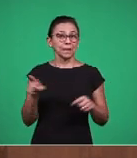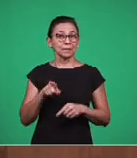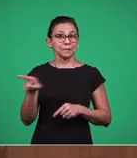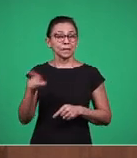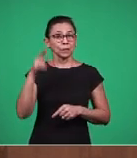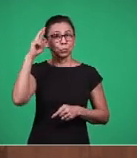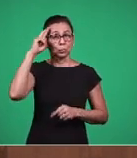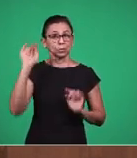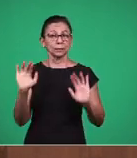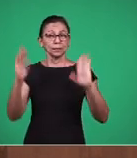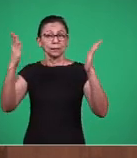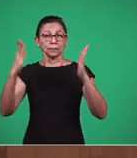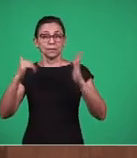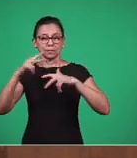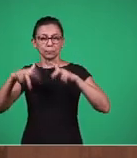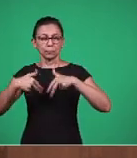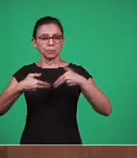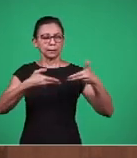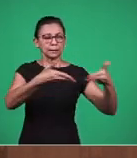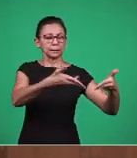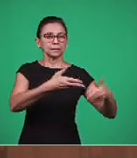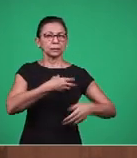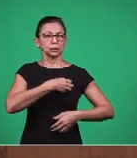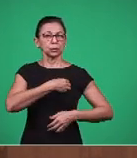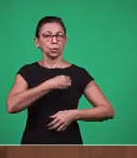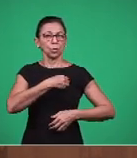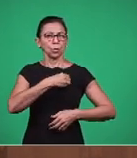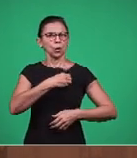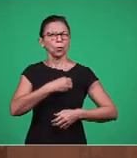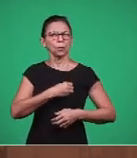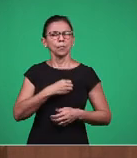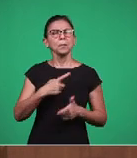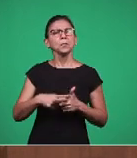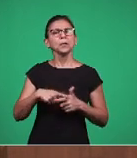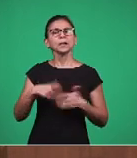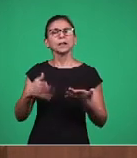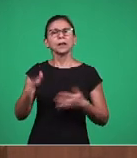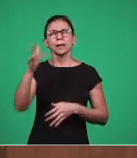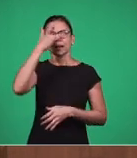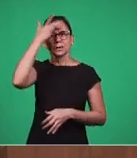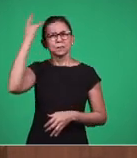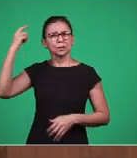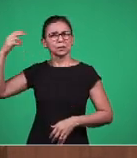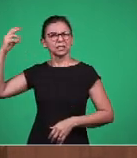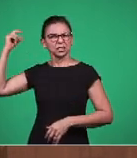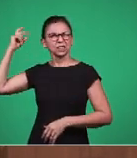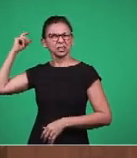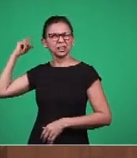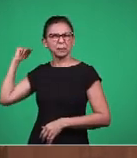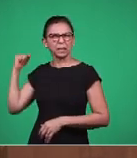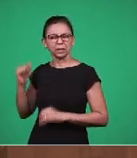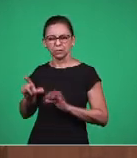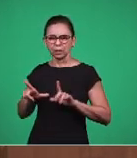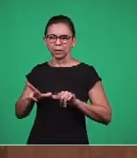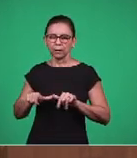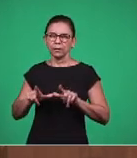antecedência para a cidade, andavam de longas distâncias, e vinham para aqueles lugarejos, e só entrava